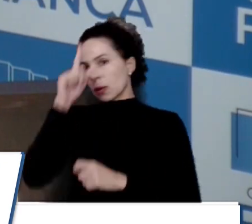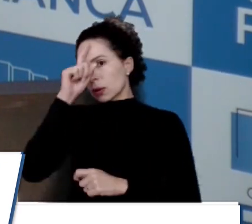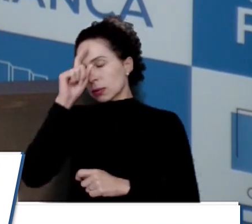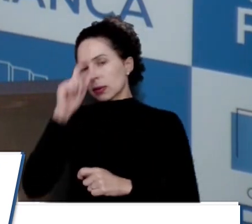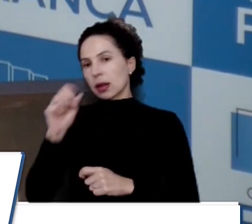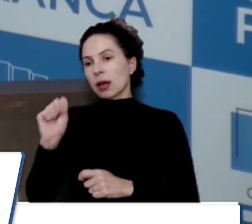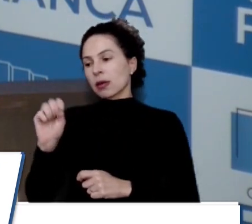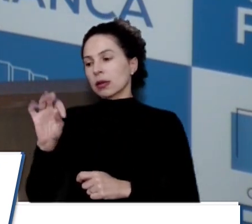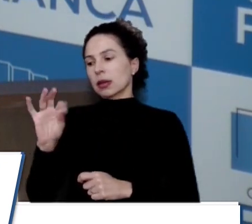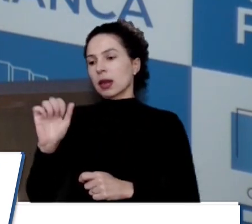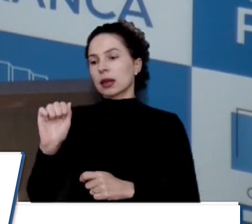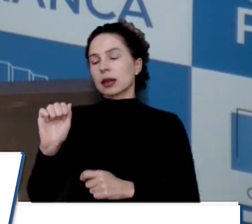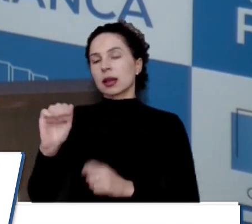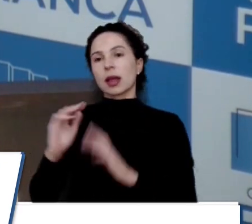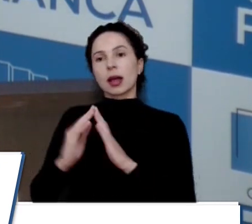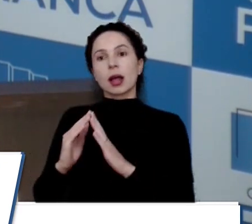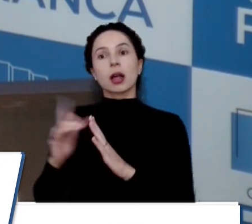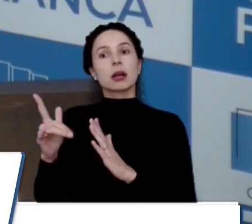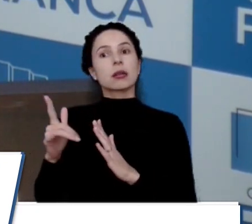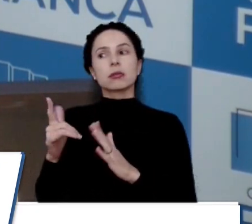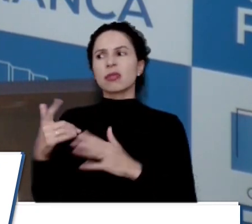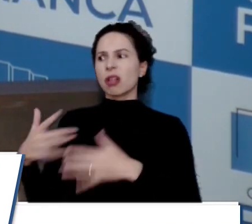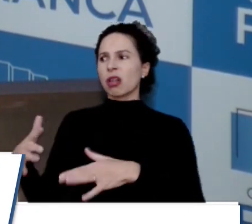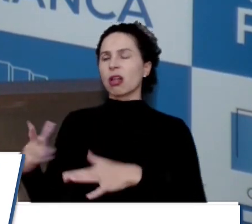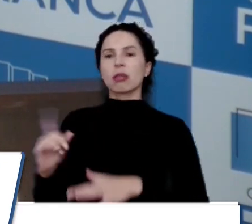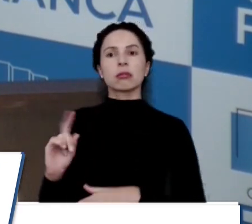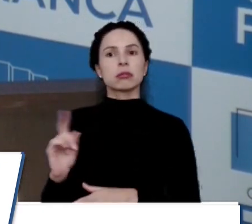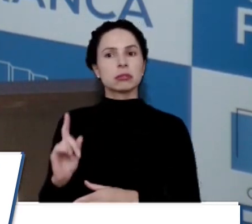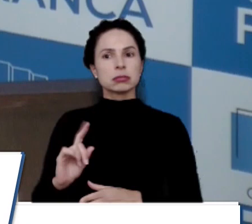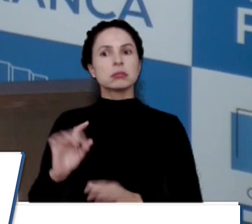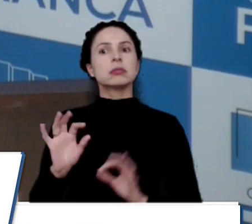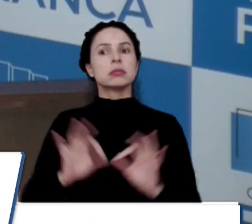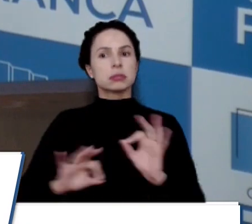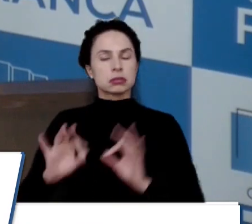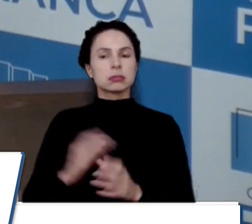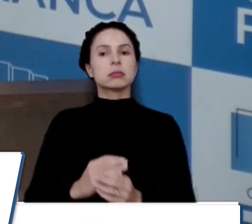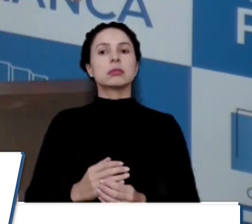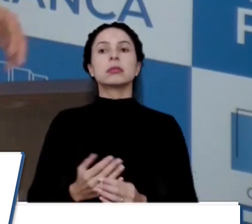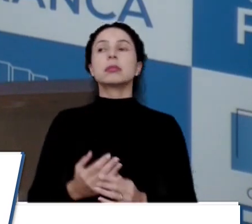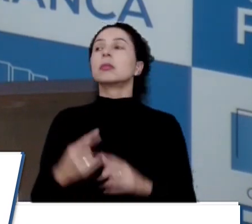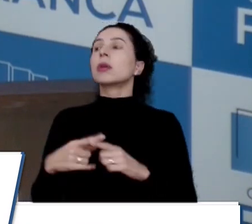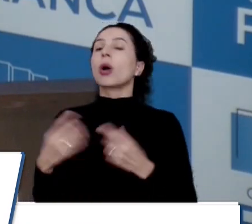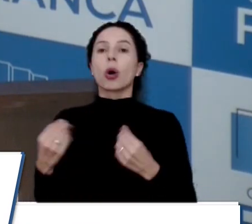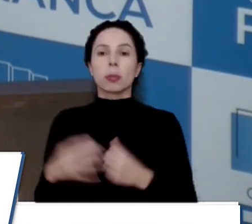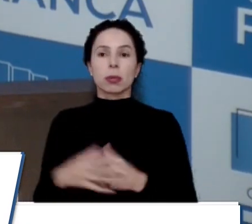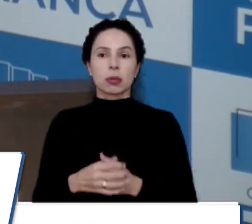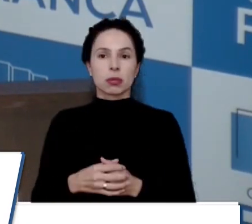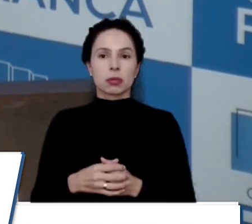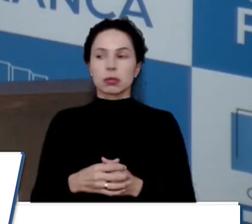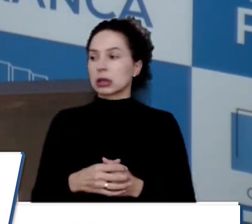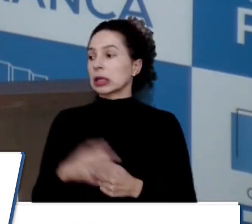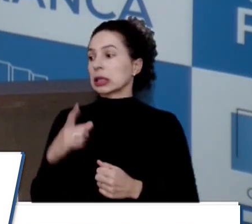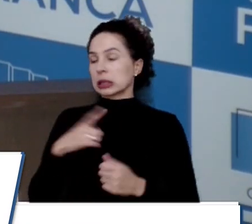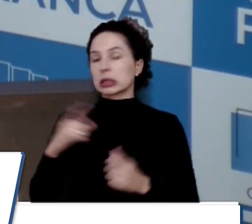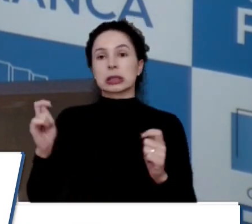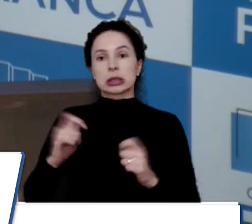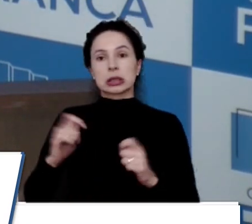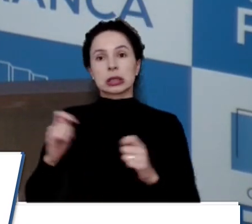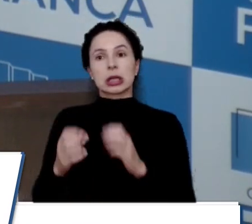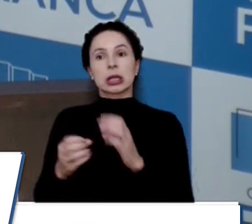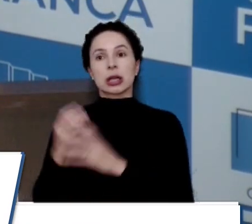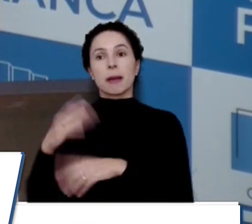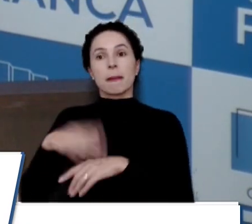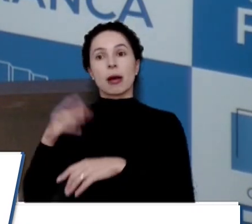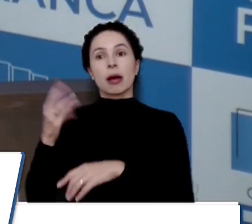para não deixar acontecer isso que tá acontecendo porque como que pode se tem condições de criar mais 35